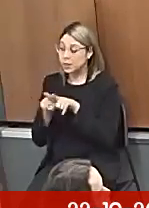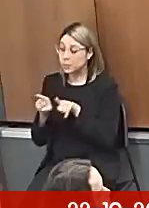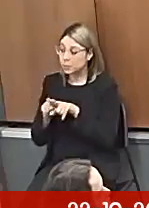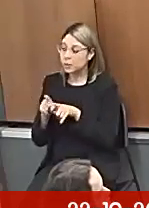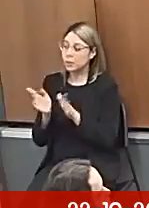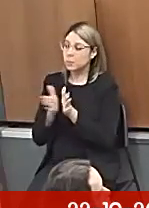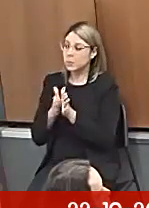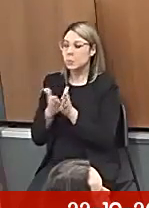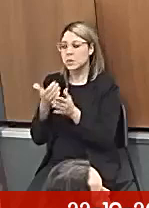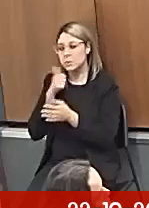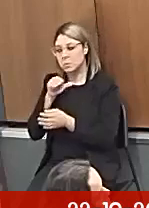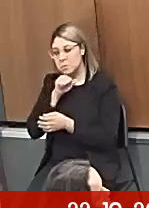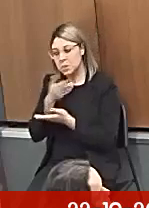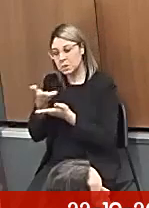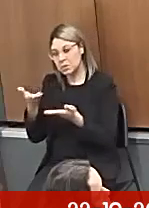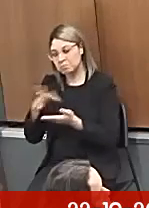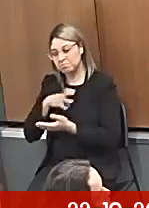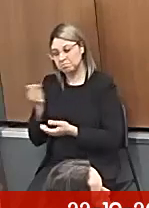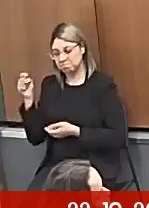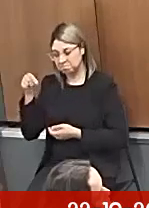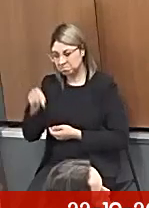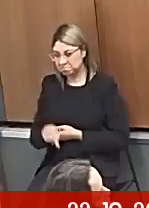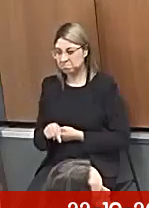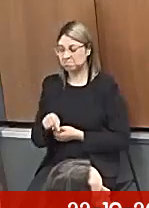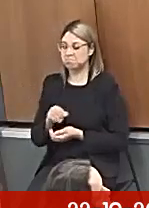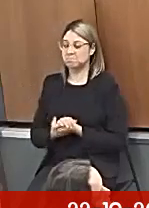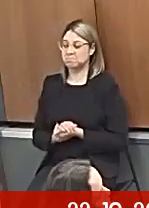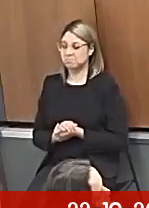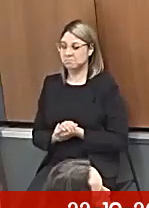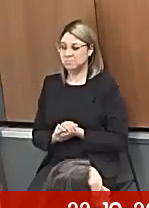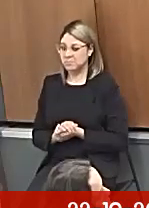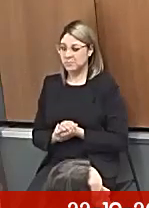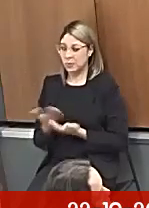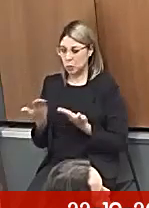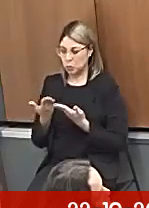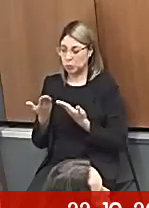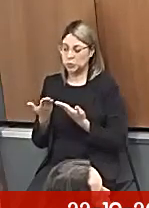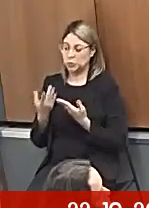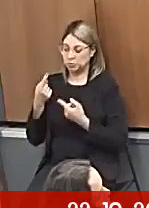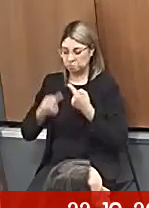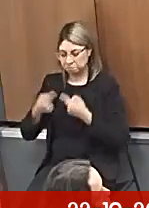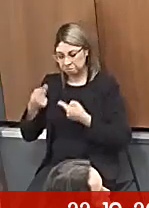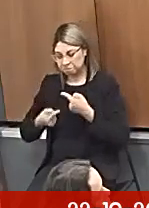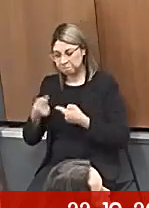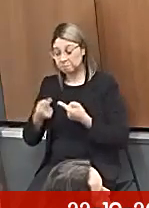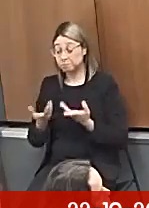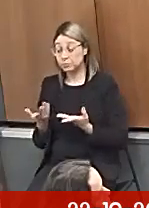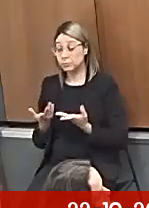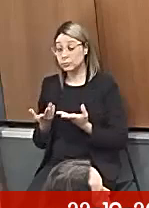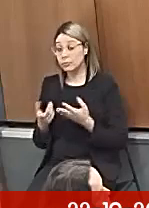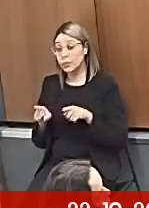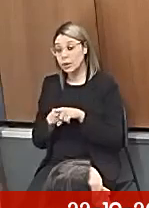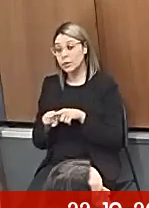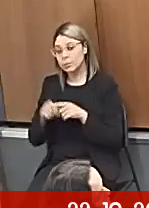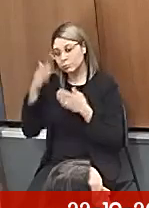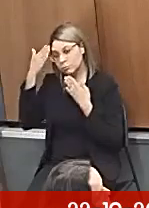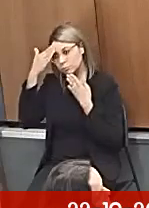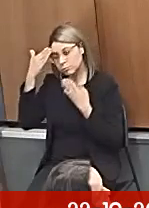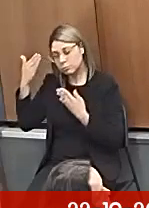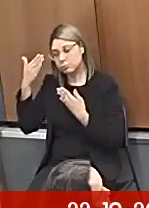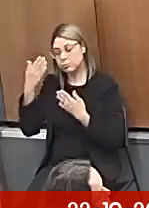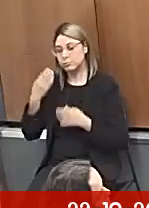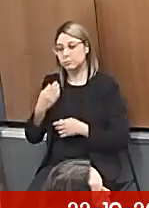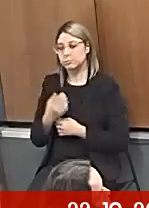parabenizo as mães pela iniciativa, né, desse debate. Agradeço a presença